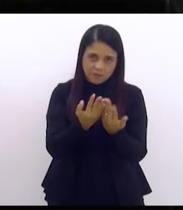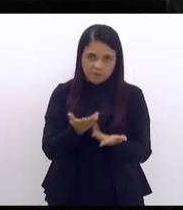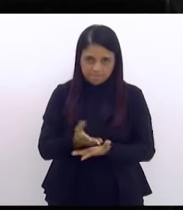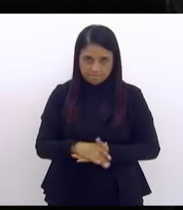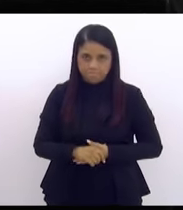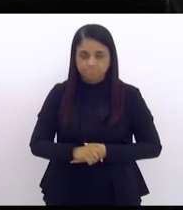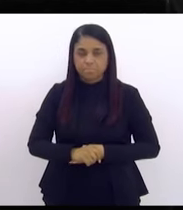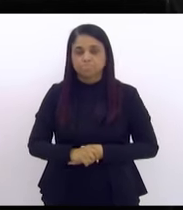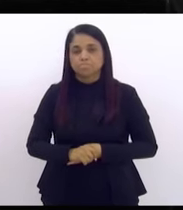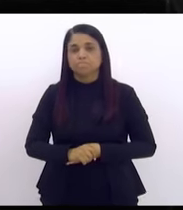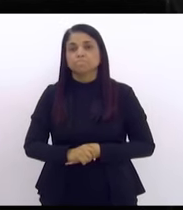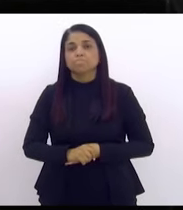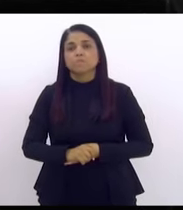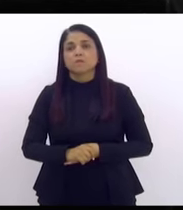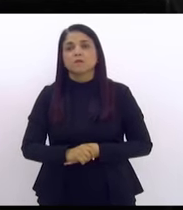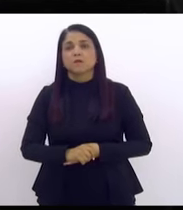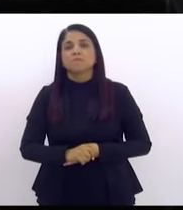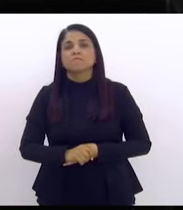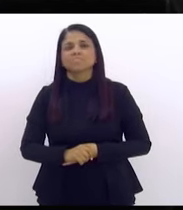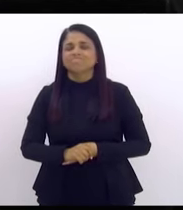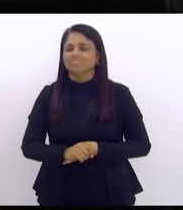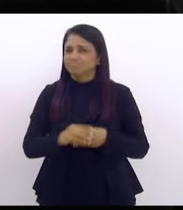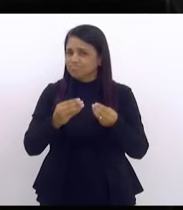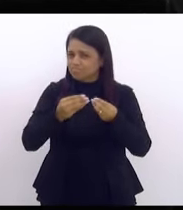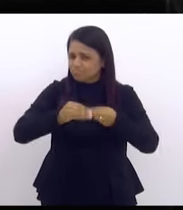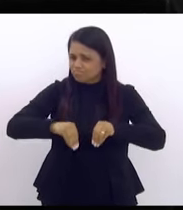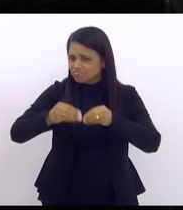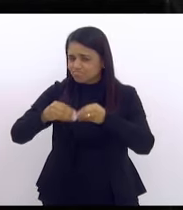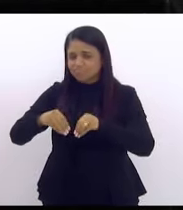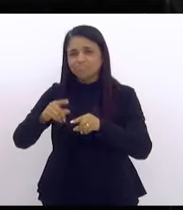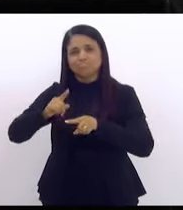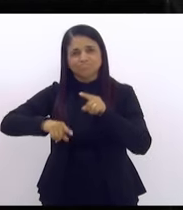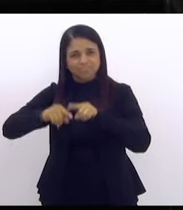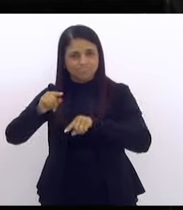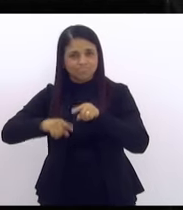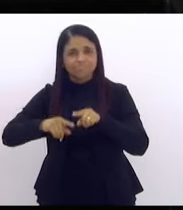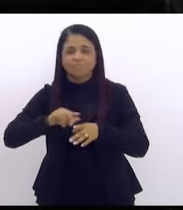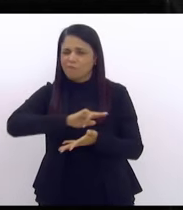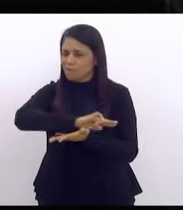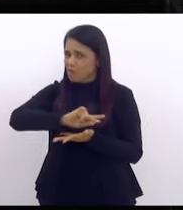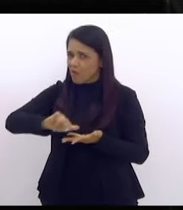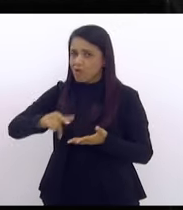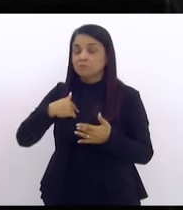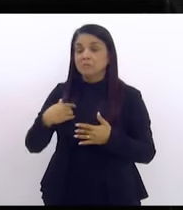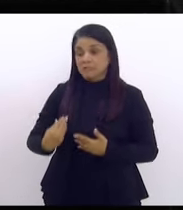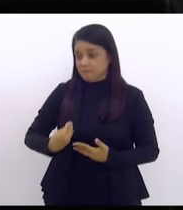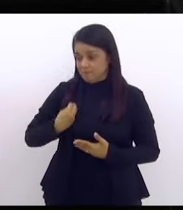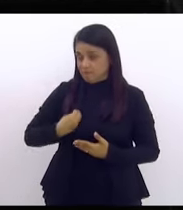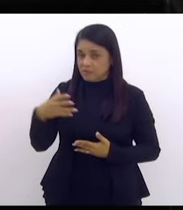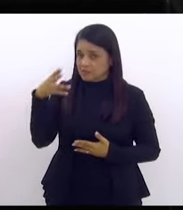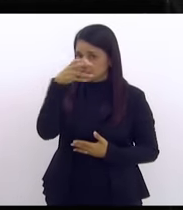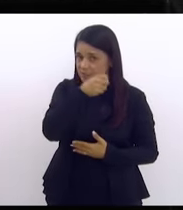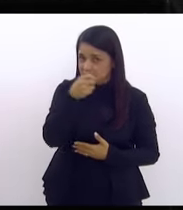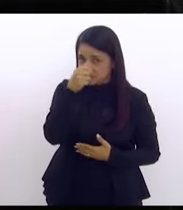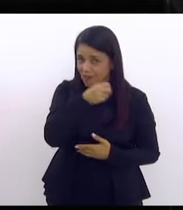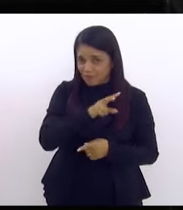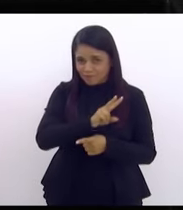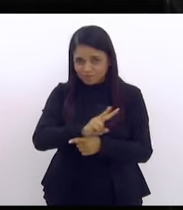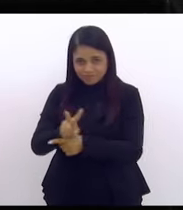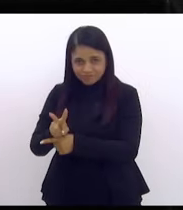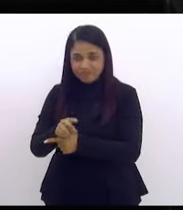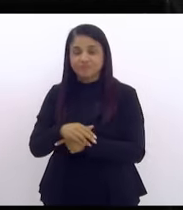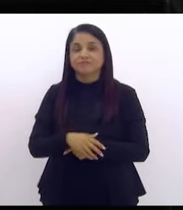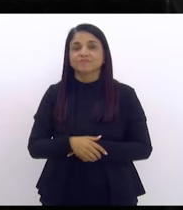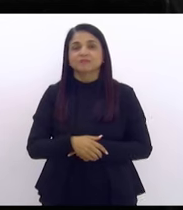pessoas. Muitos foram os estragos materiais, mas milhares de vidas foram preservadas.